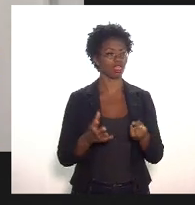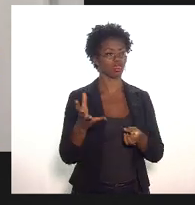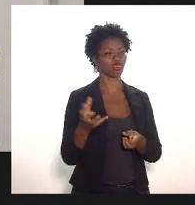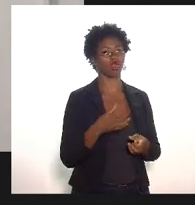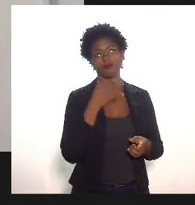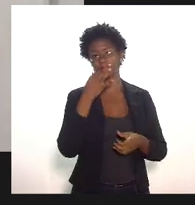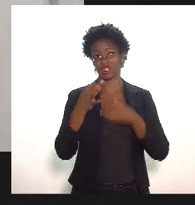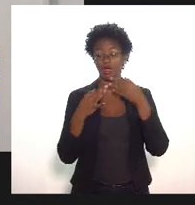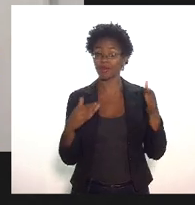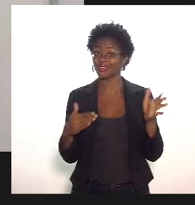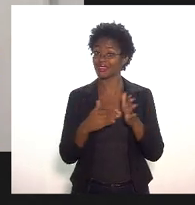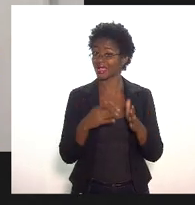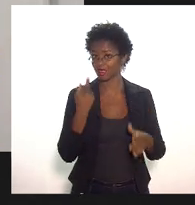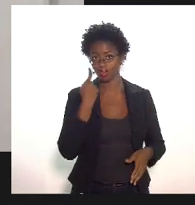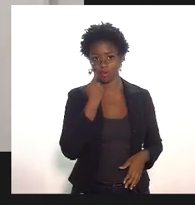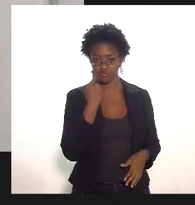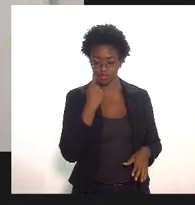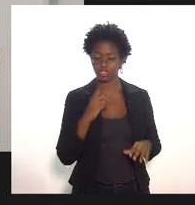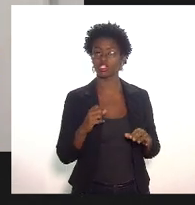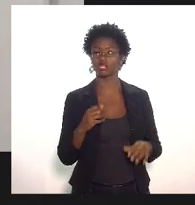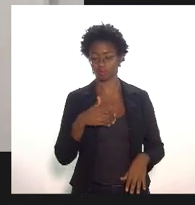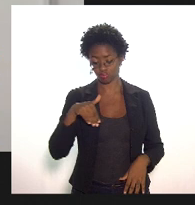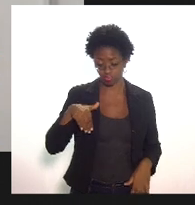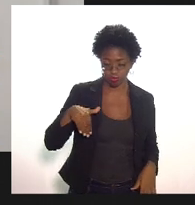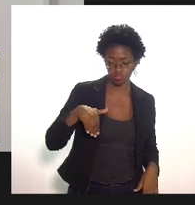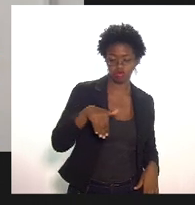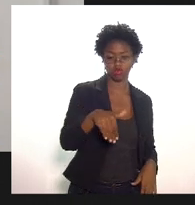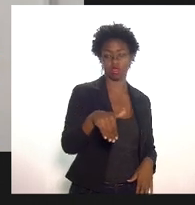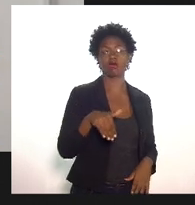a sexta-feira dessa semana.